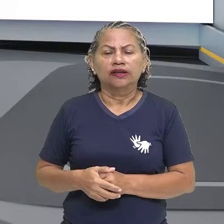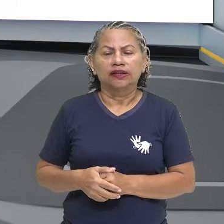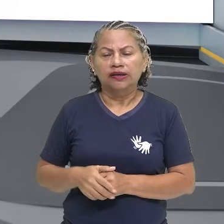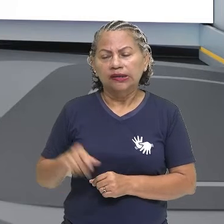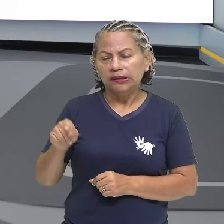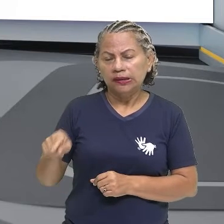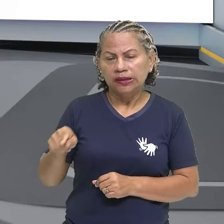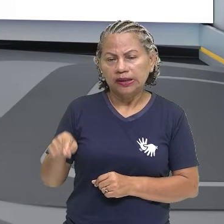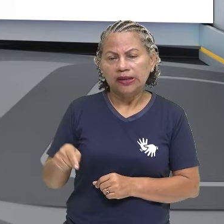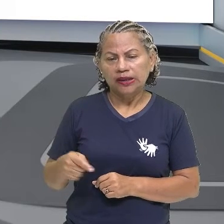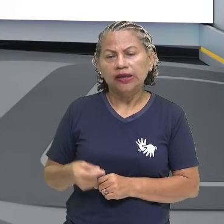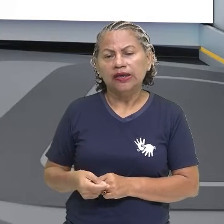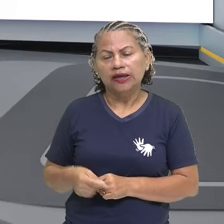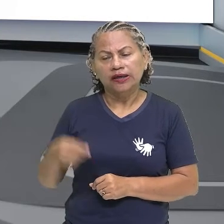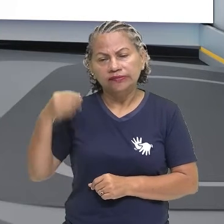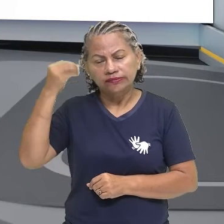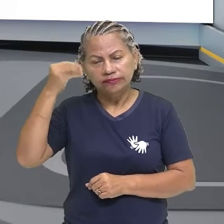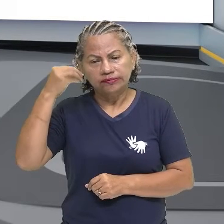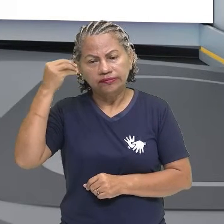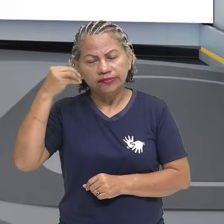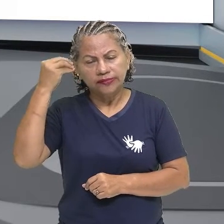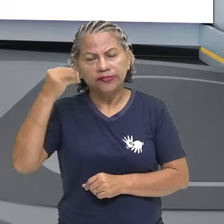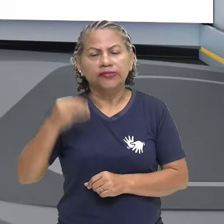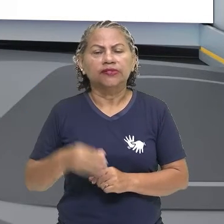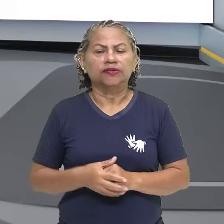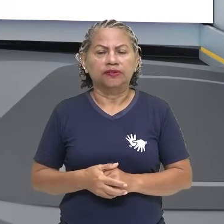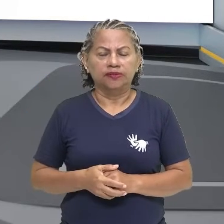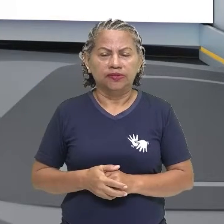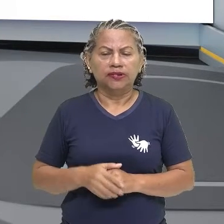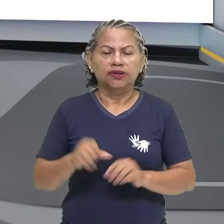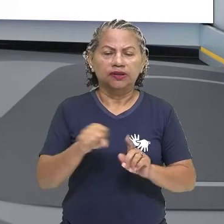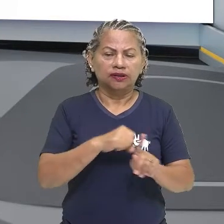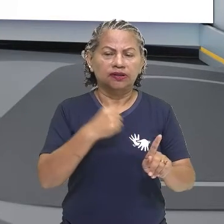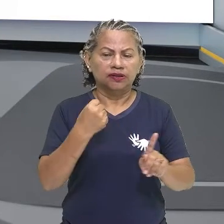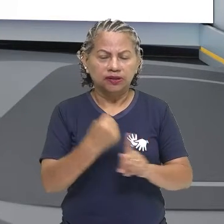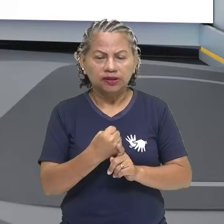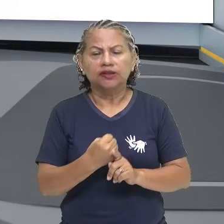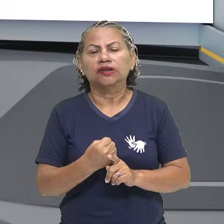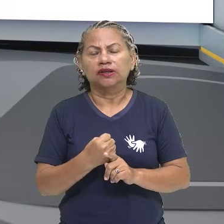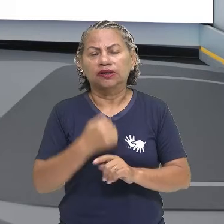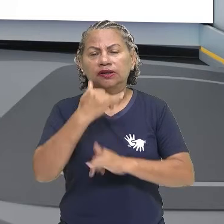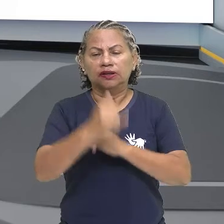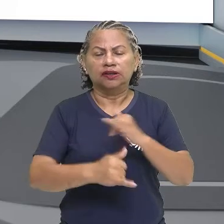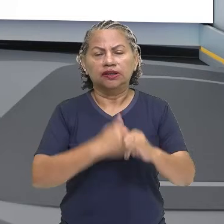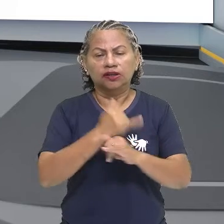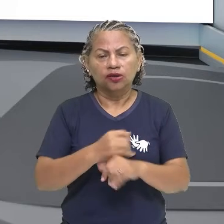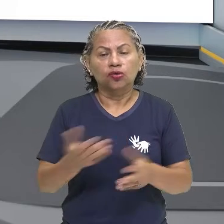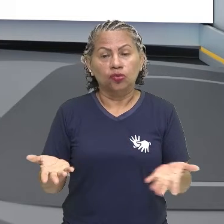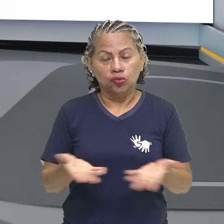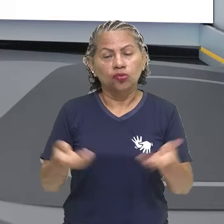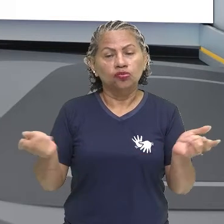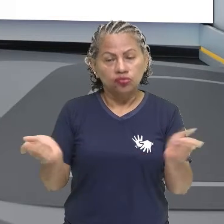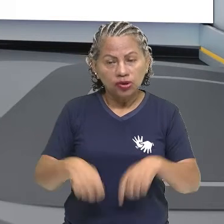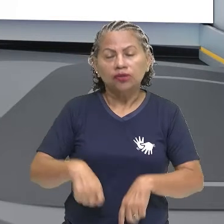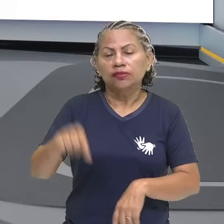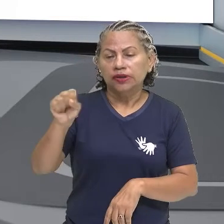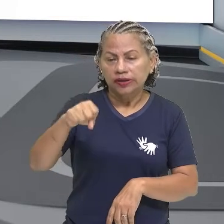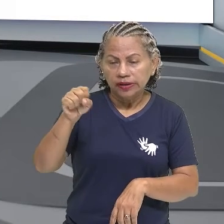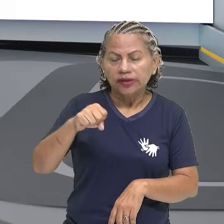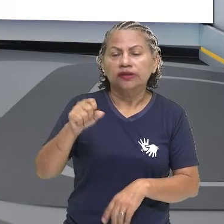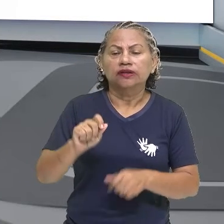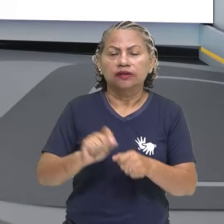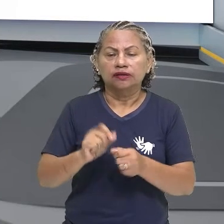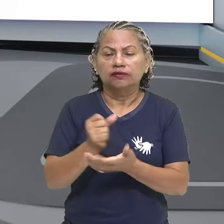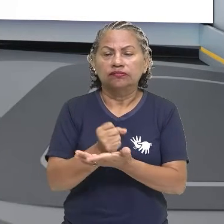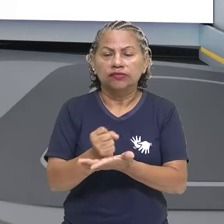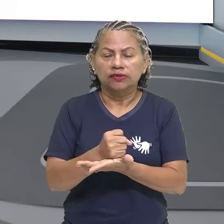podia experimentar em uma sociedade baseada em comunicação em massa, né? Então, hoje ele pode usar os games também para exercer